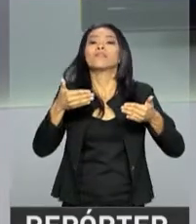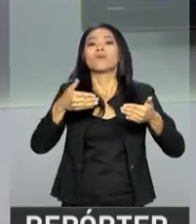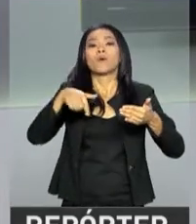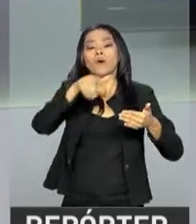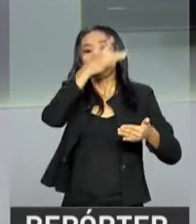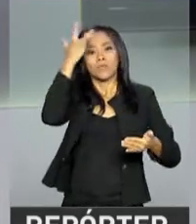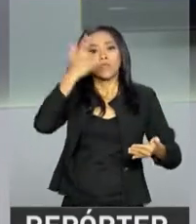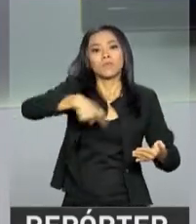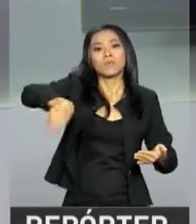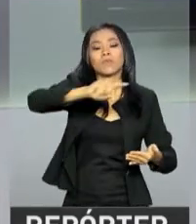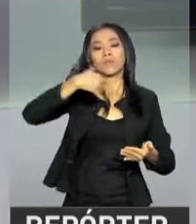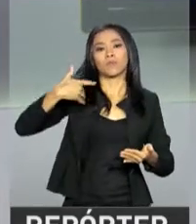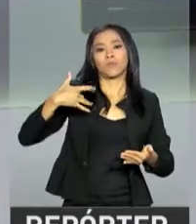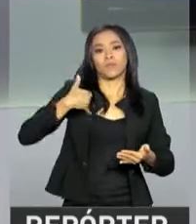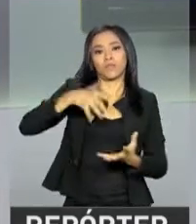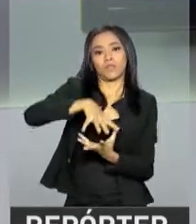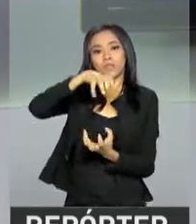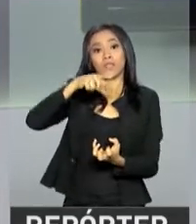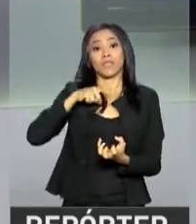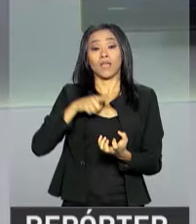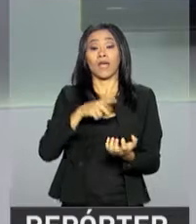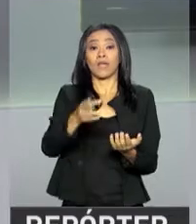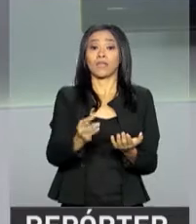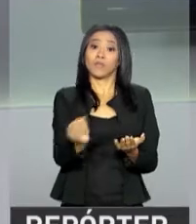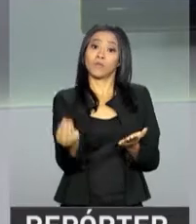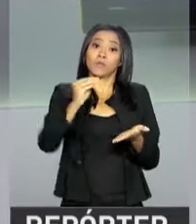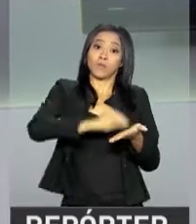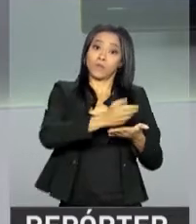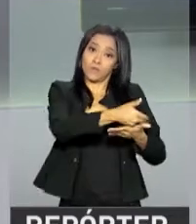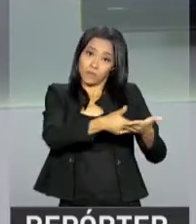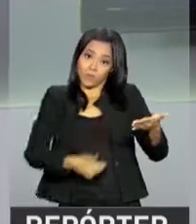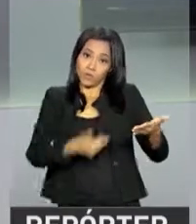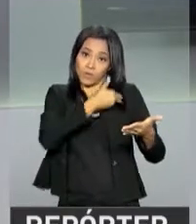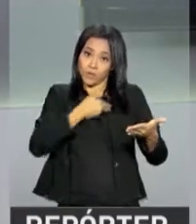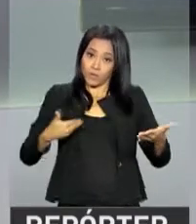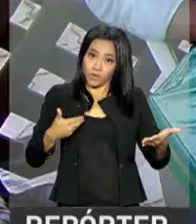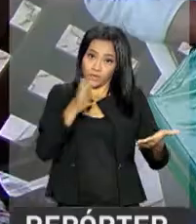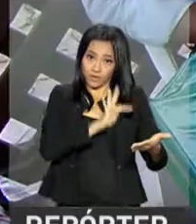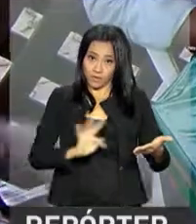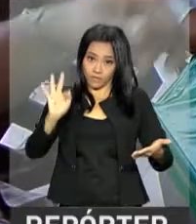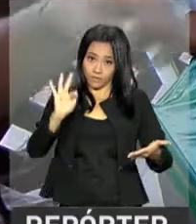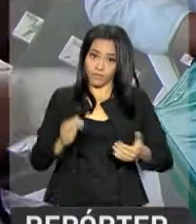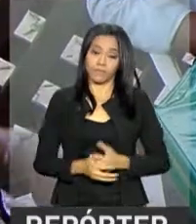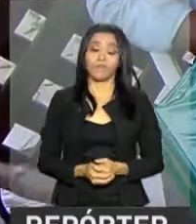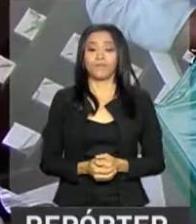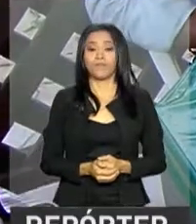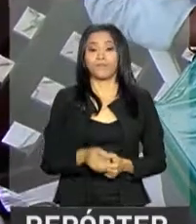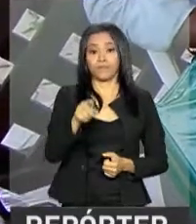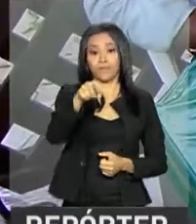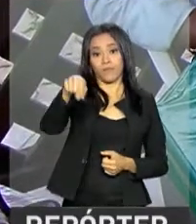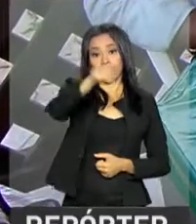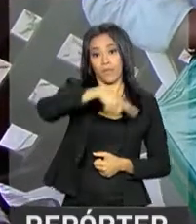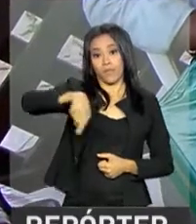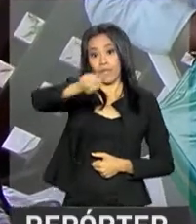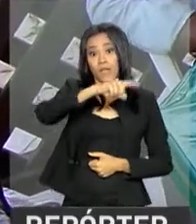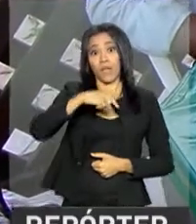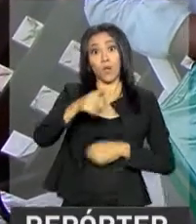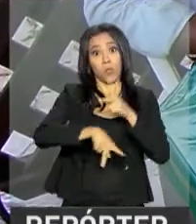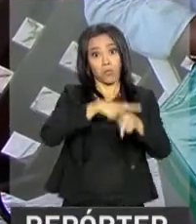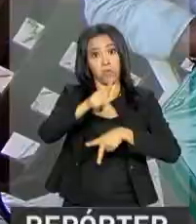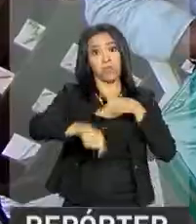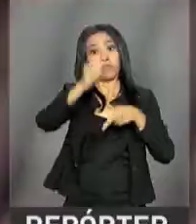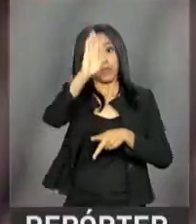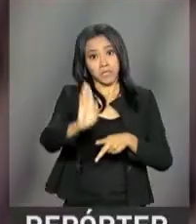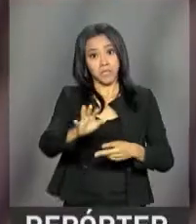idade inscritas no Cadastro Único para programas sociais do governo federal. A população brasileira está ficando